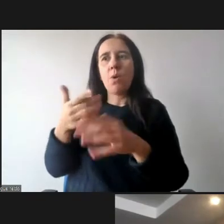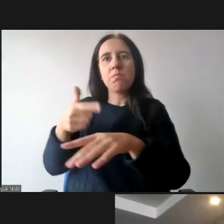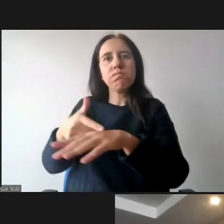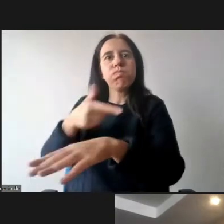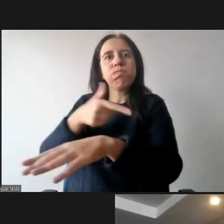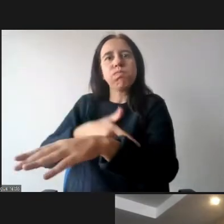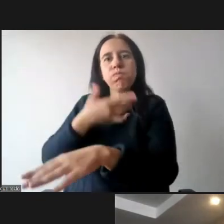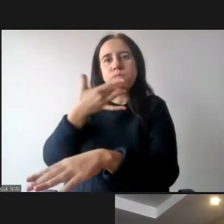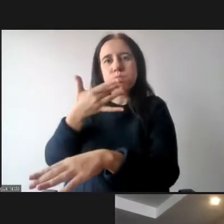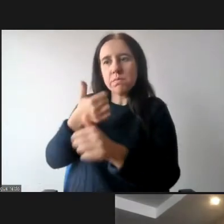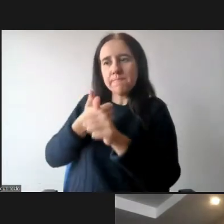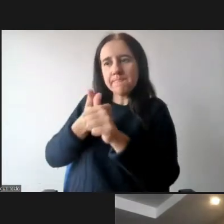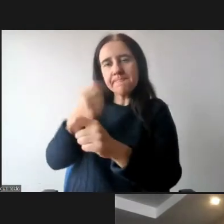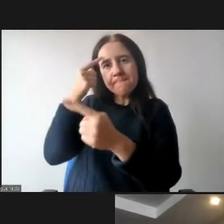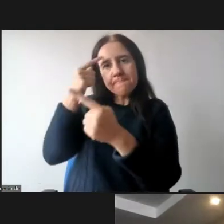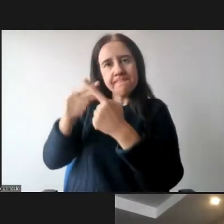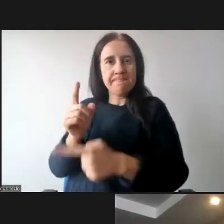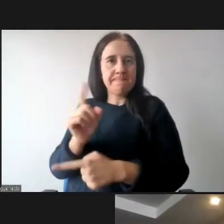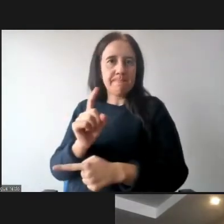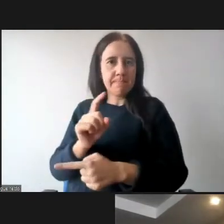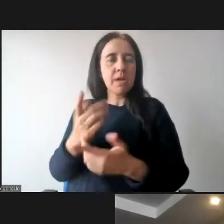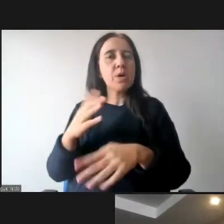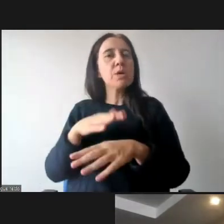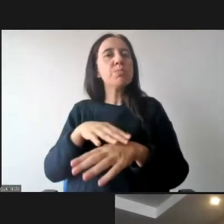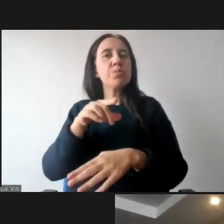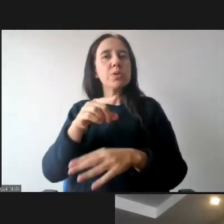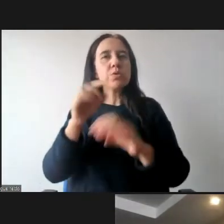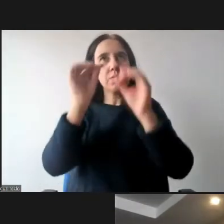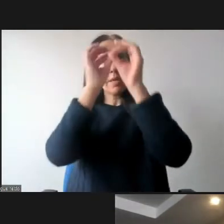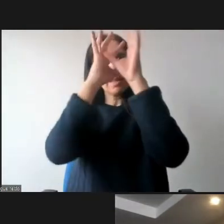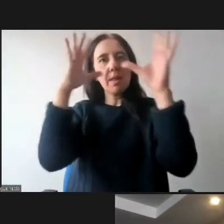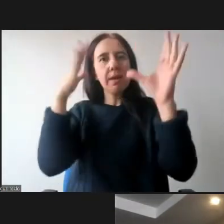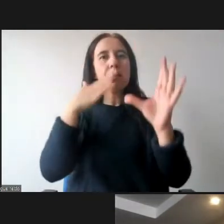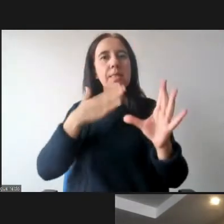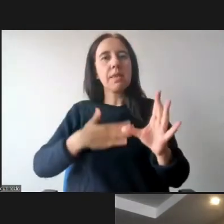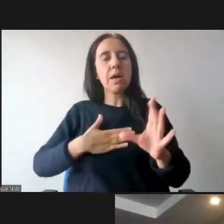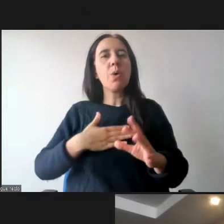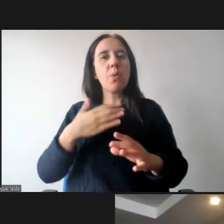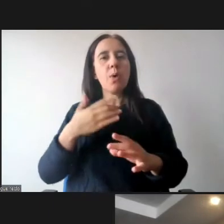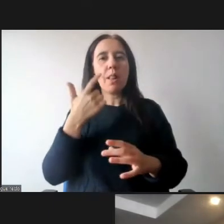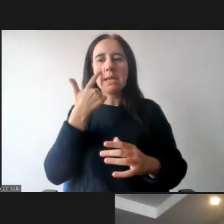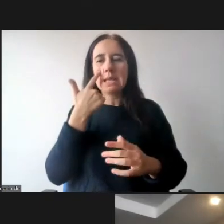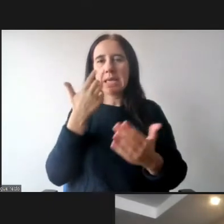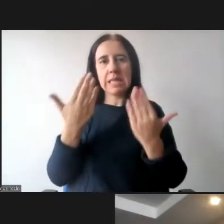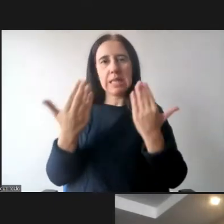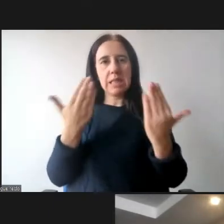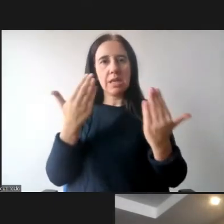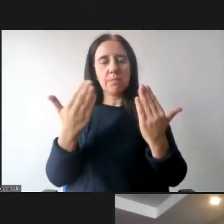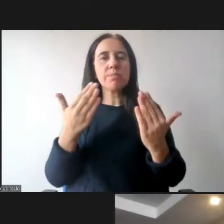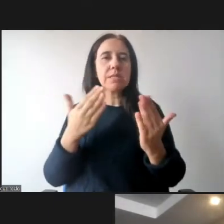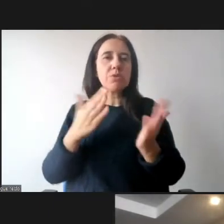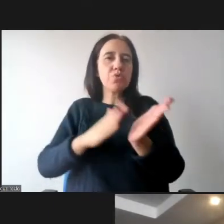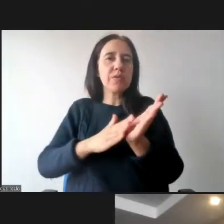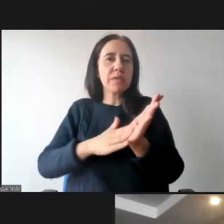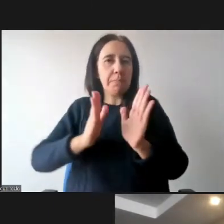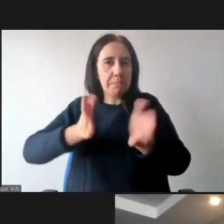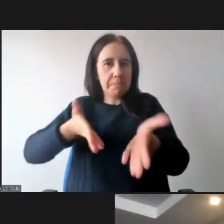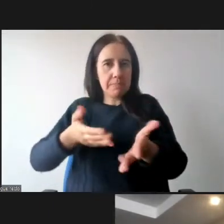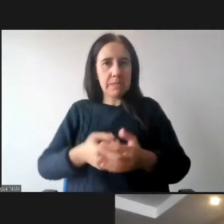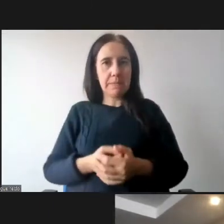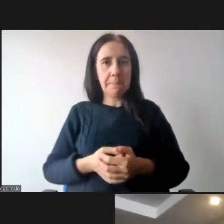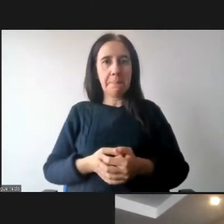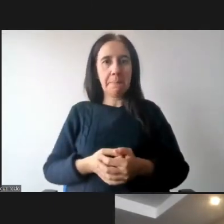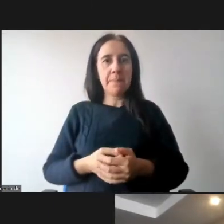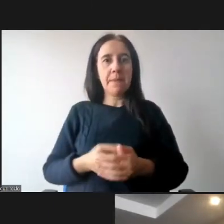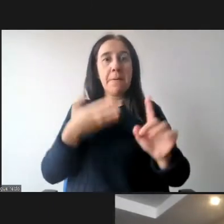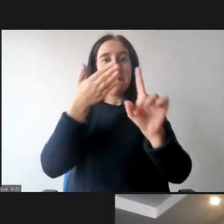visa perseguir. E por isso remete para uma ideia de equilíbrio, para uma ideia de justificação. É um princípio que guia